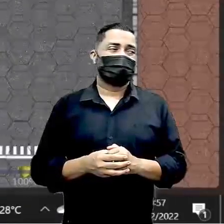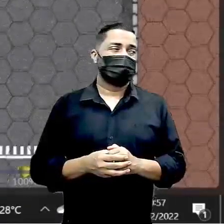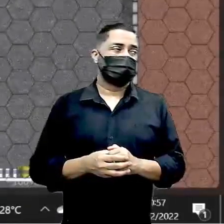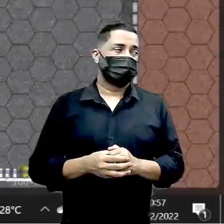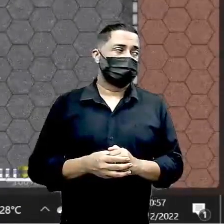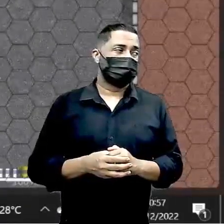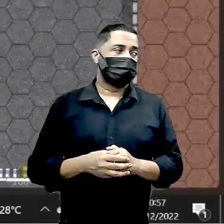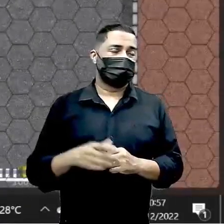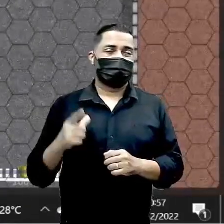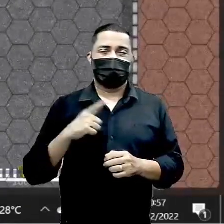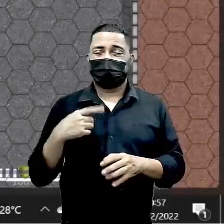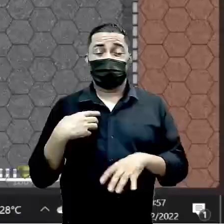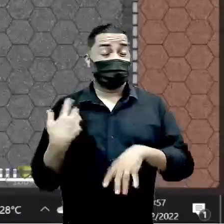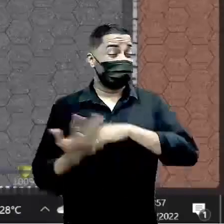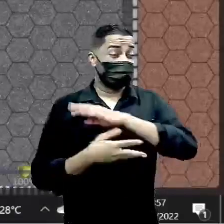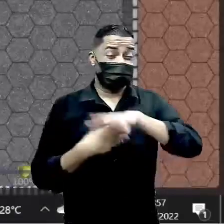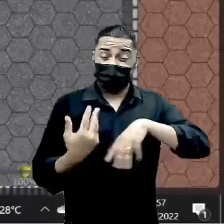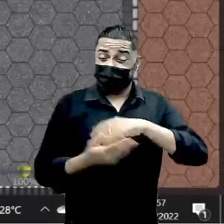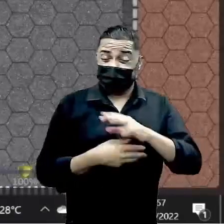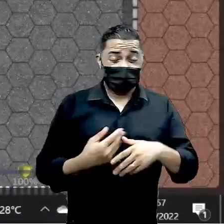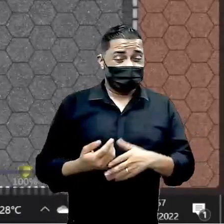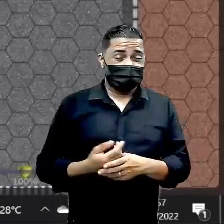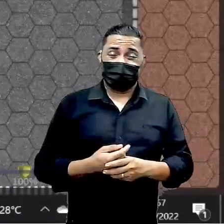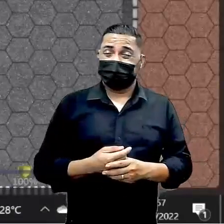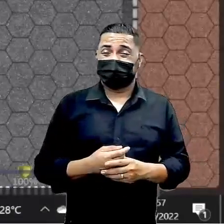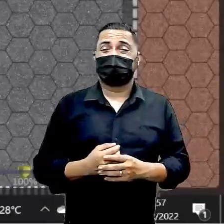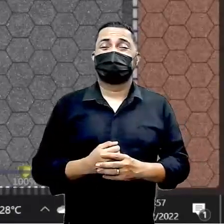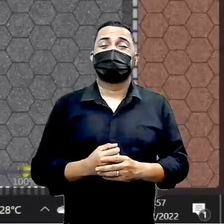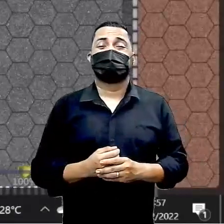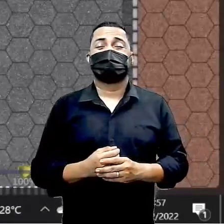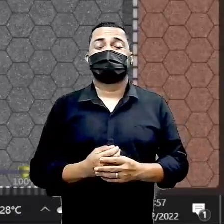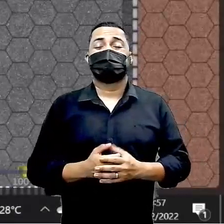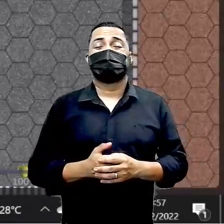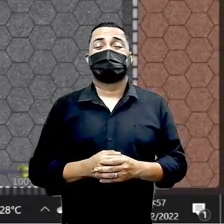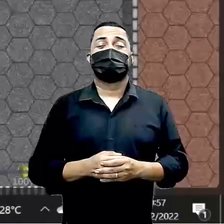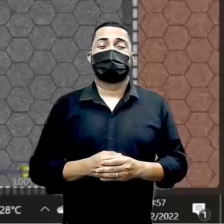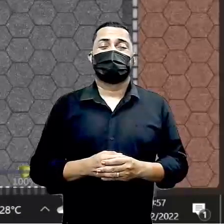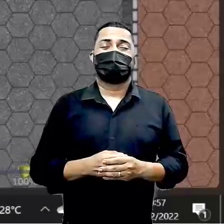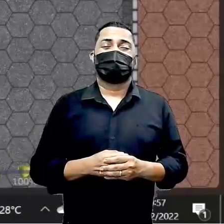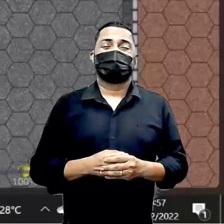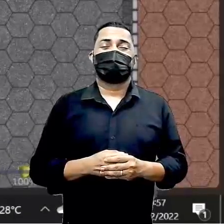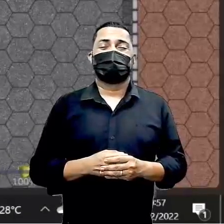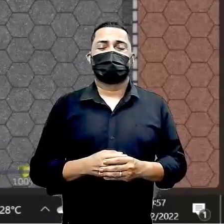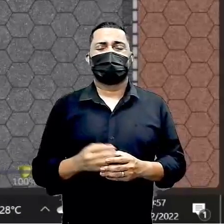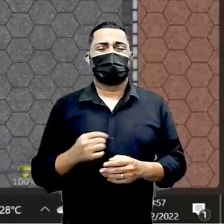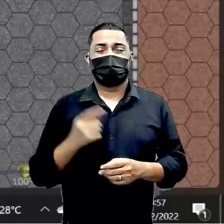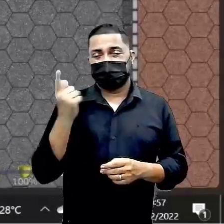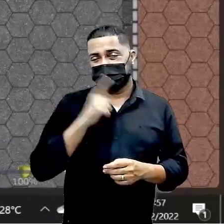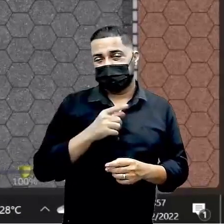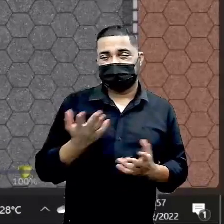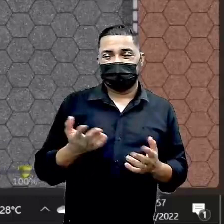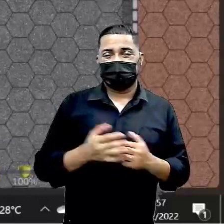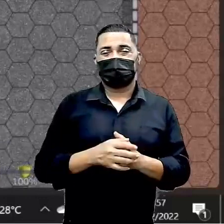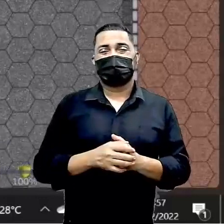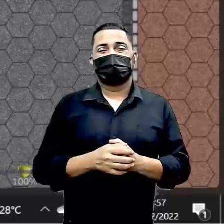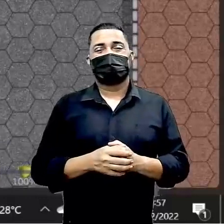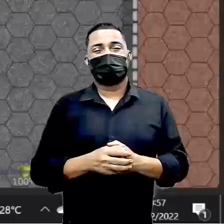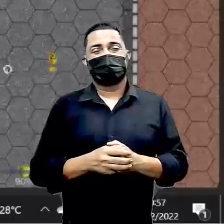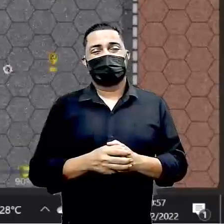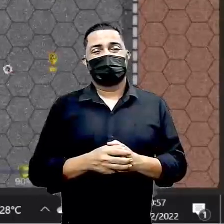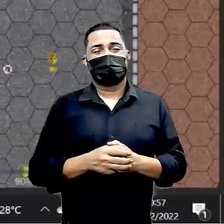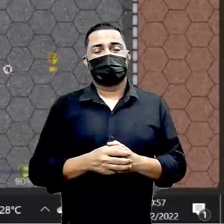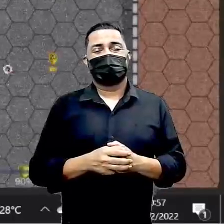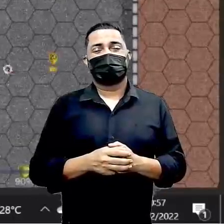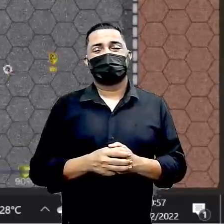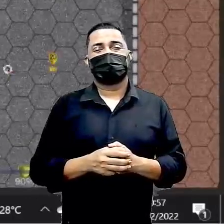Eu tô mais enrolado que carretel. Eu tô com um delayzinho na tela ali, não tô conseguindo. Ah, agora É tô vendo porque aqui. tu tá longe da tela, pô.